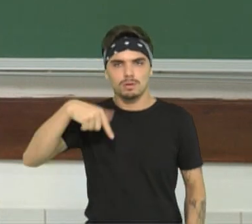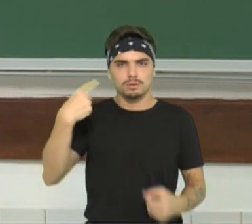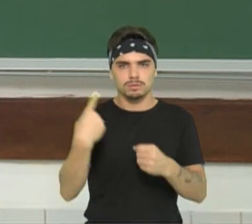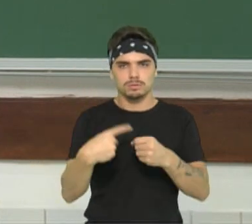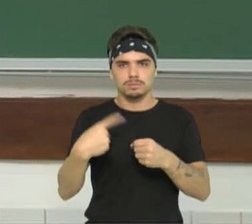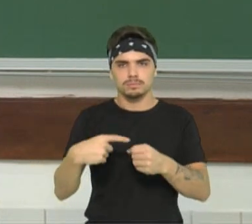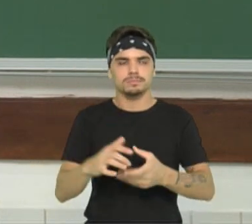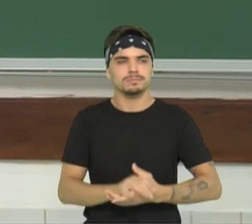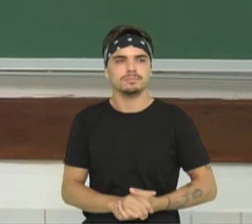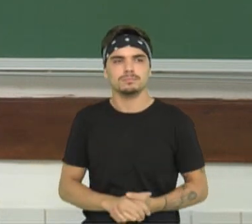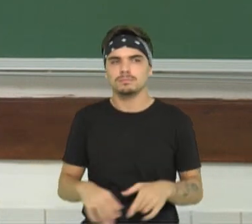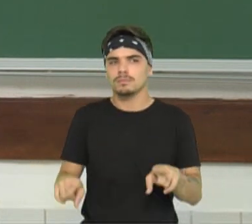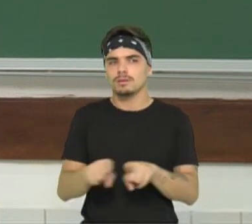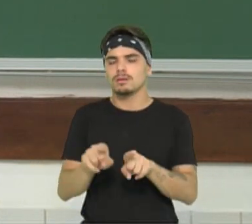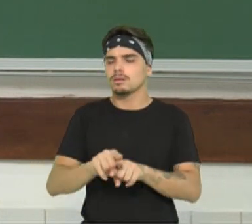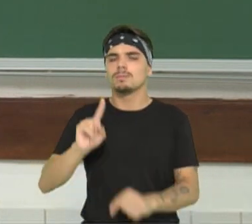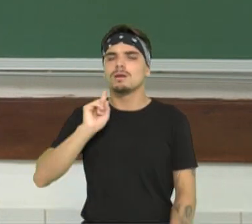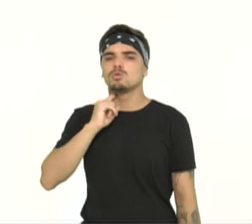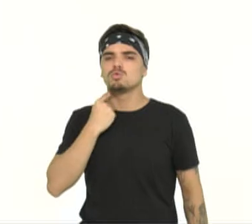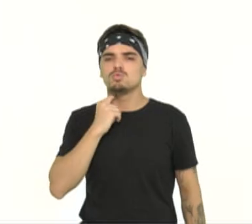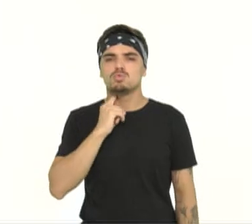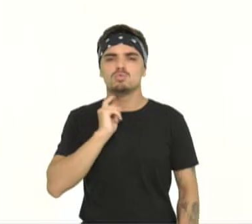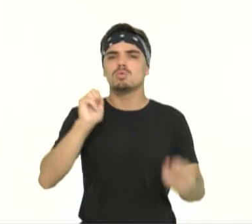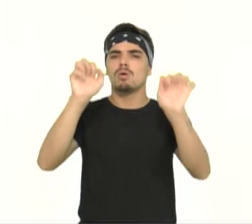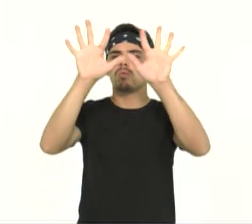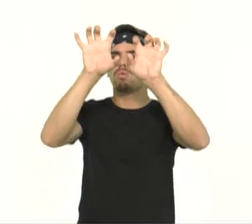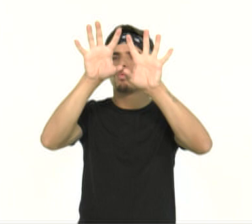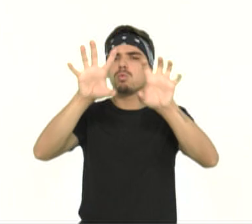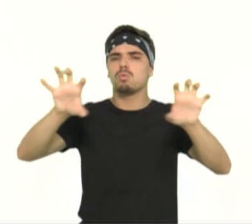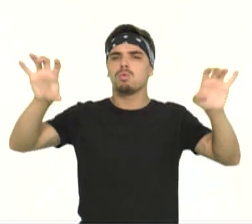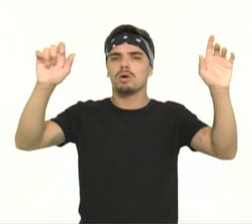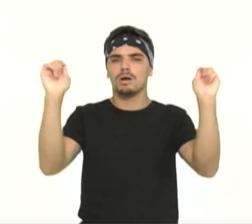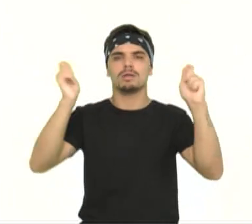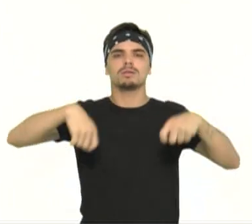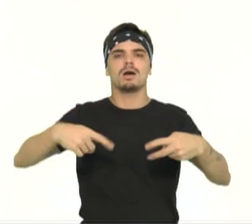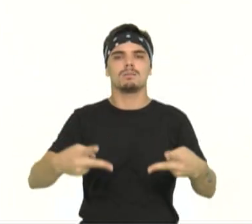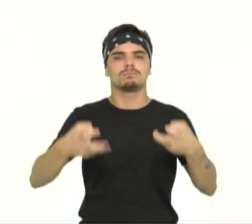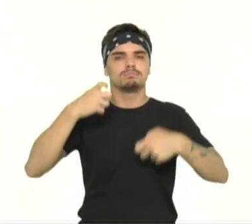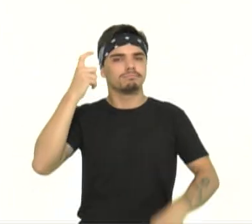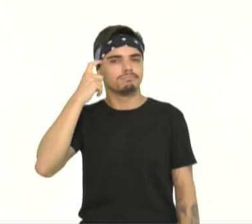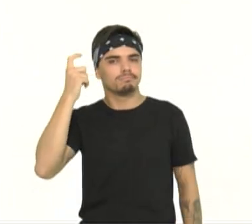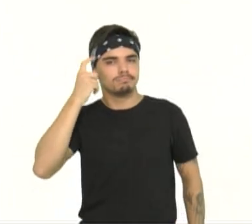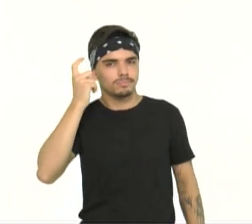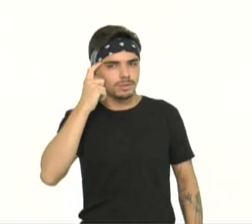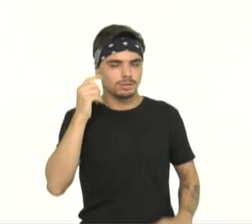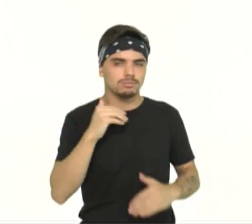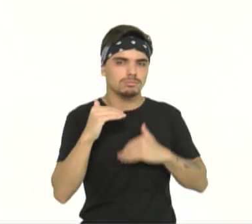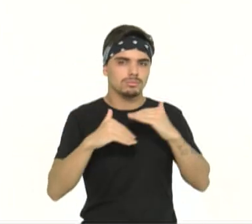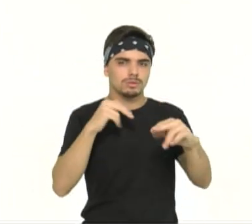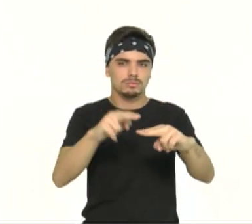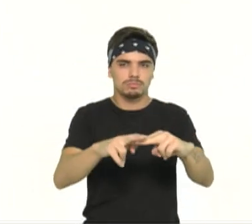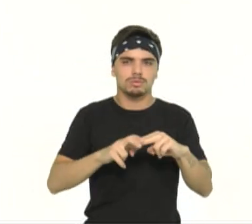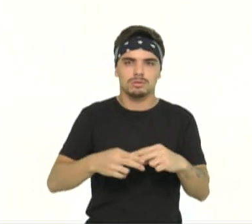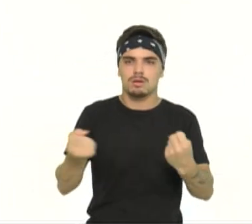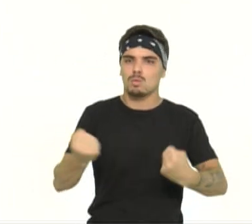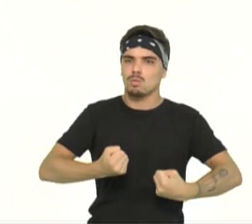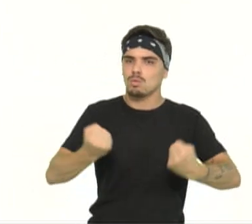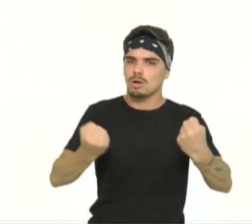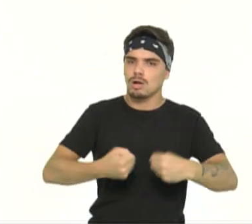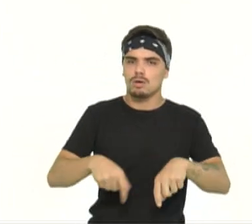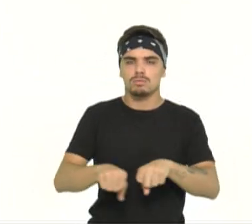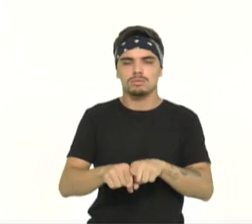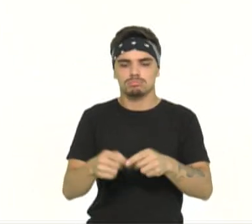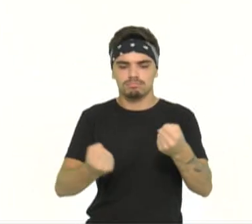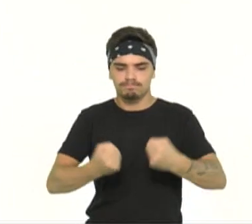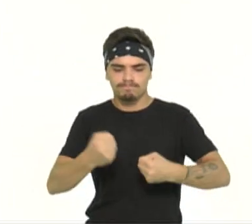urbanos. E a poluição do ar? Também. Nós poderíamos pensar aqui a poluição por conta dos automóveis,